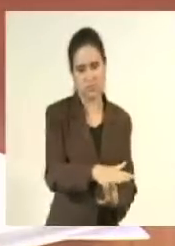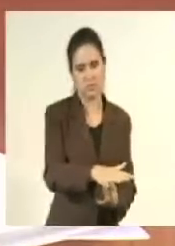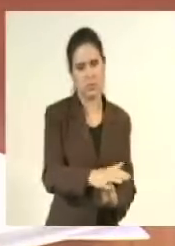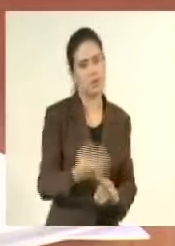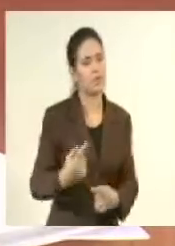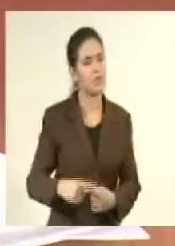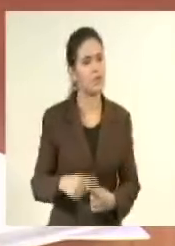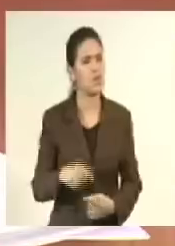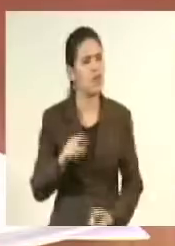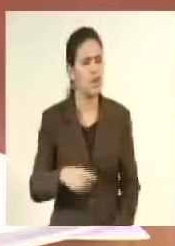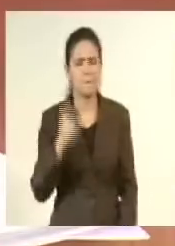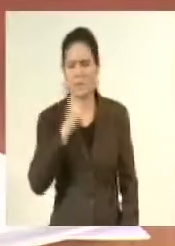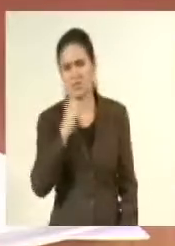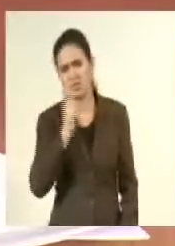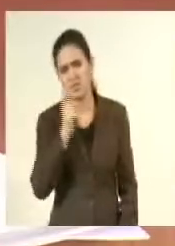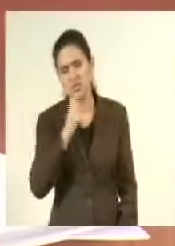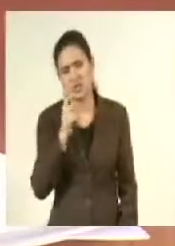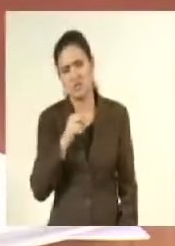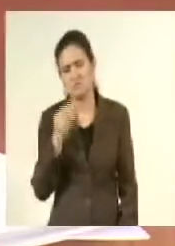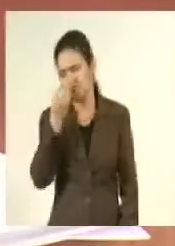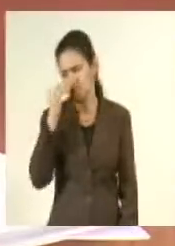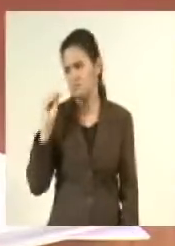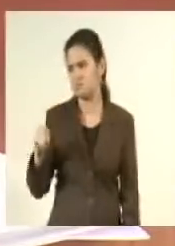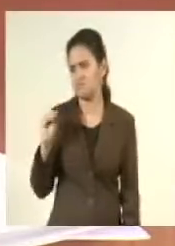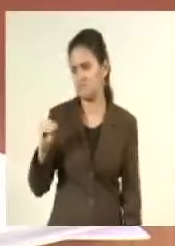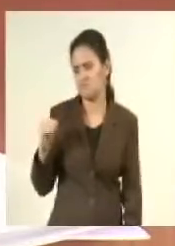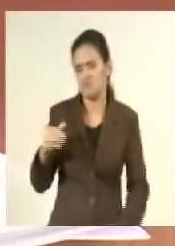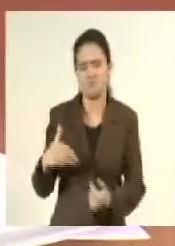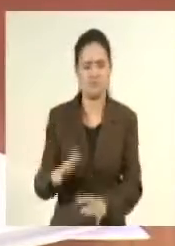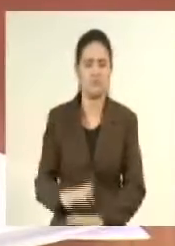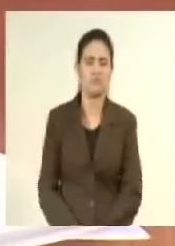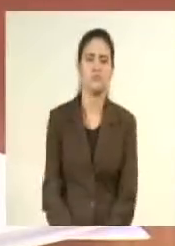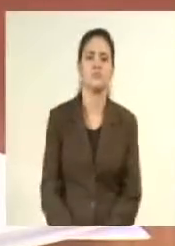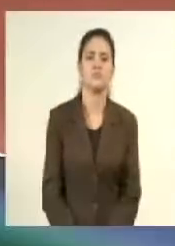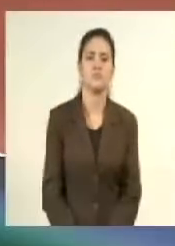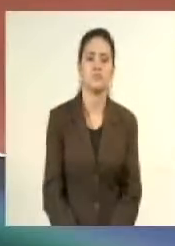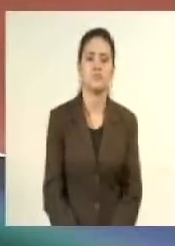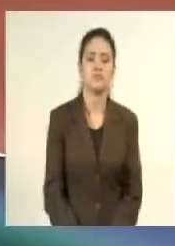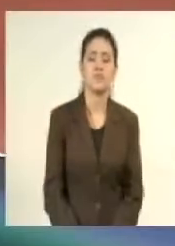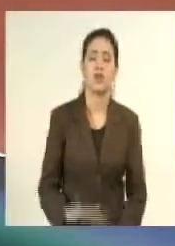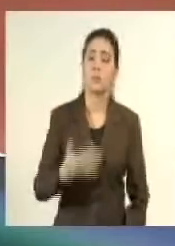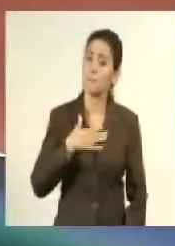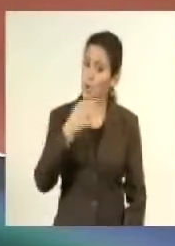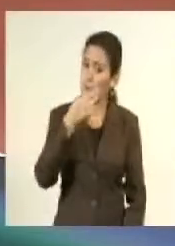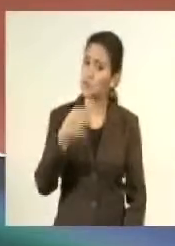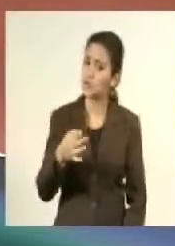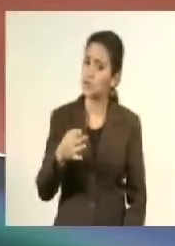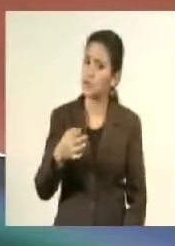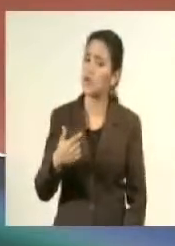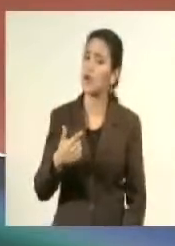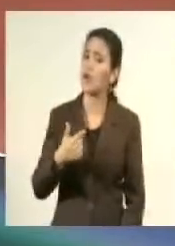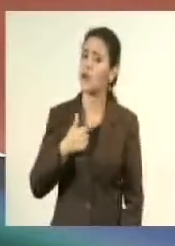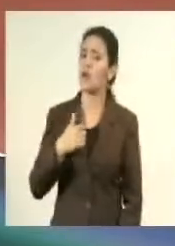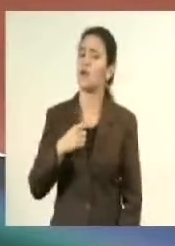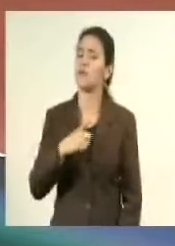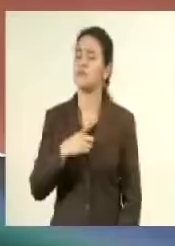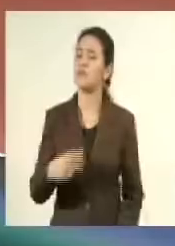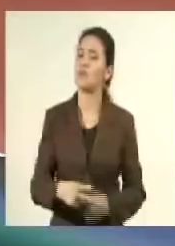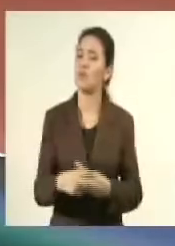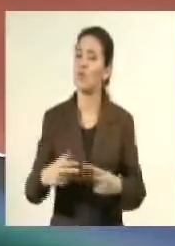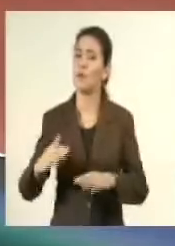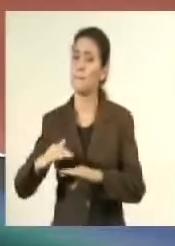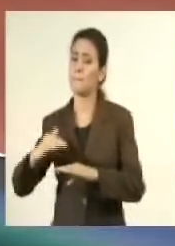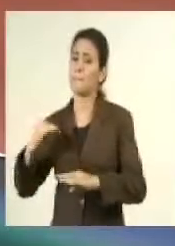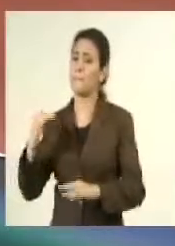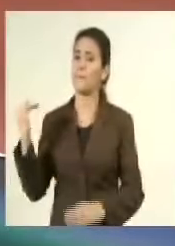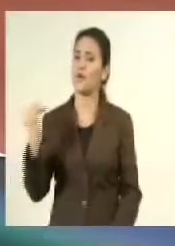fato é mentiroso, a gente acha que ele não vai para frente. Eu achava que eu tinha coisas mais importantes para tratar